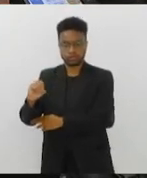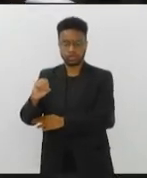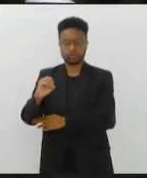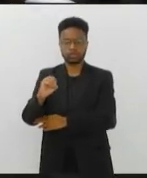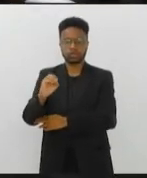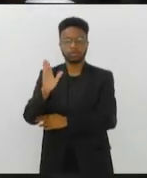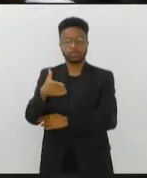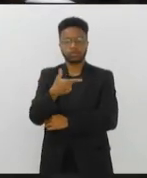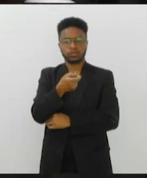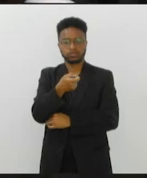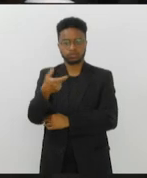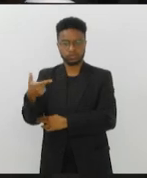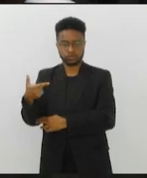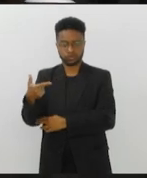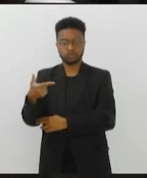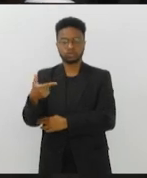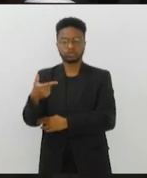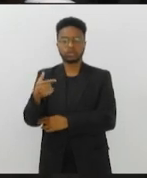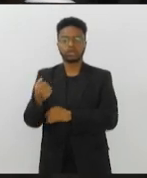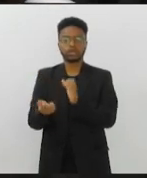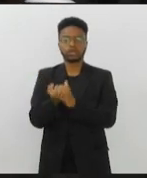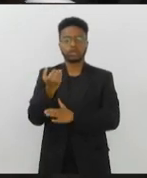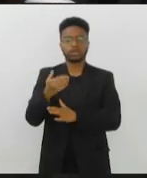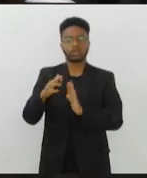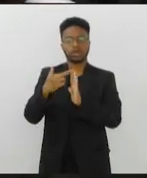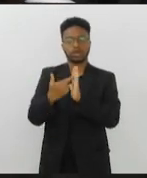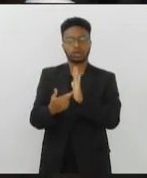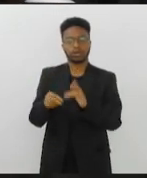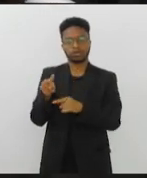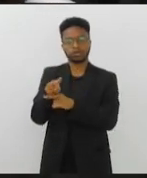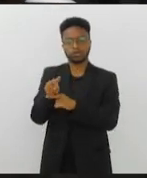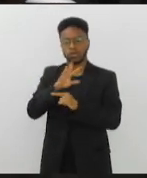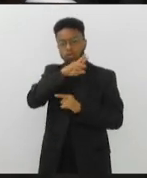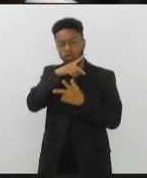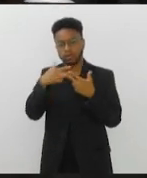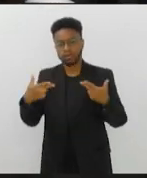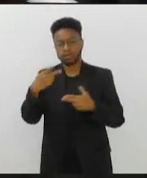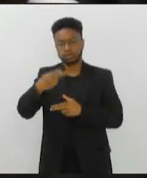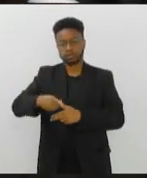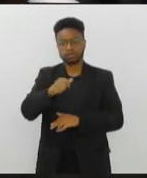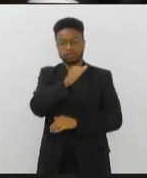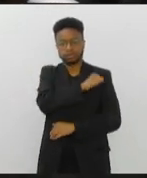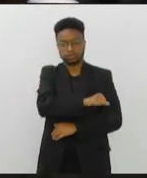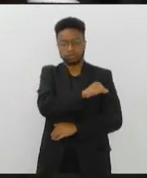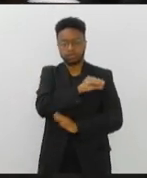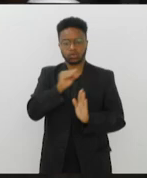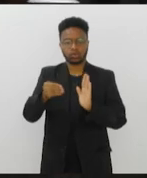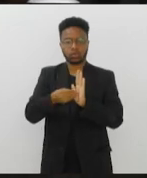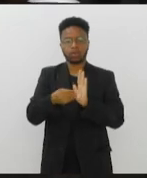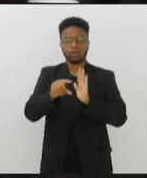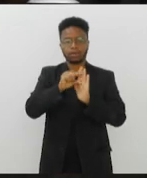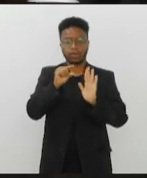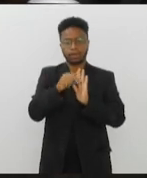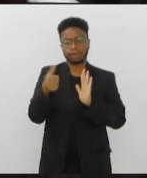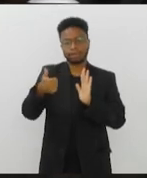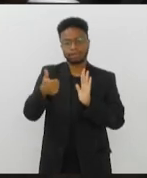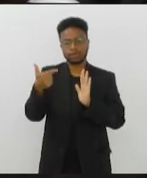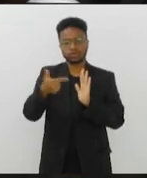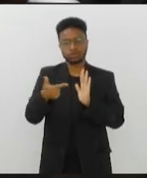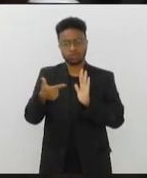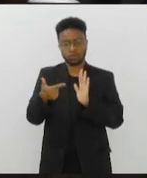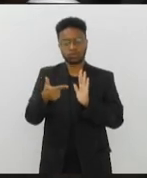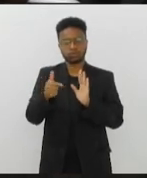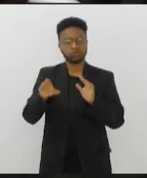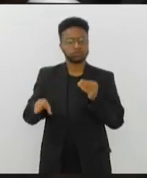que institui o Código de Proteção aos Animais no âmbito do Estado do Rio de Janeiro, incluindo os parágrafos 1º e 2º ao